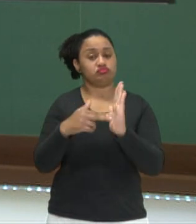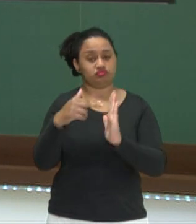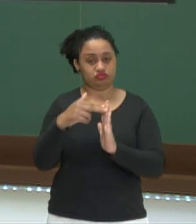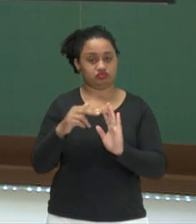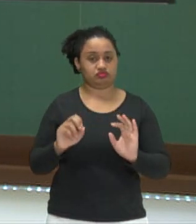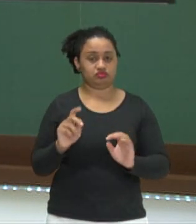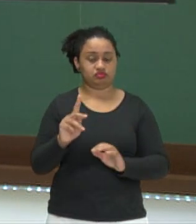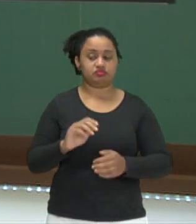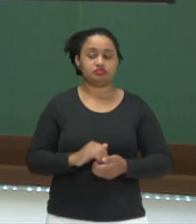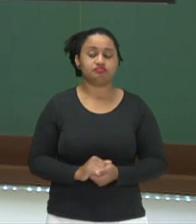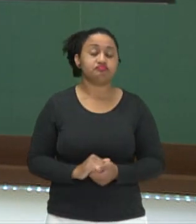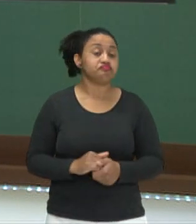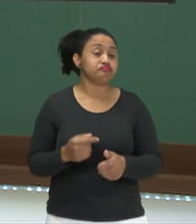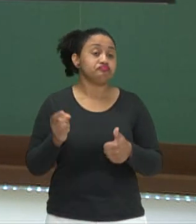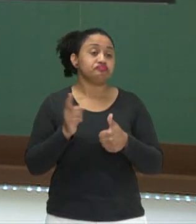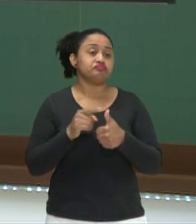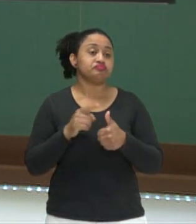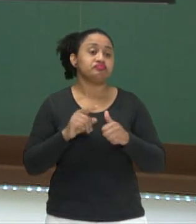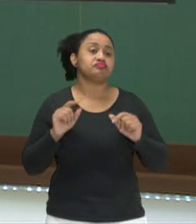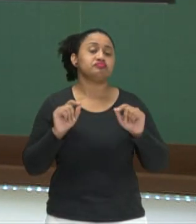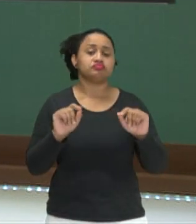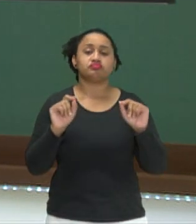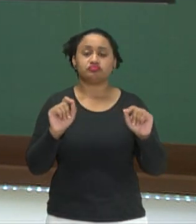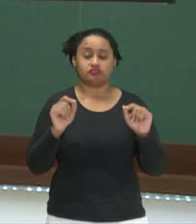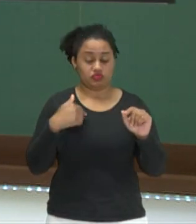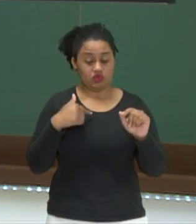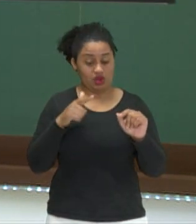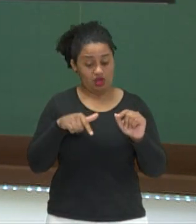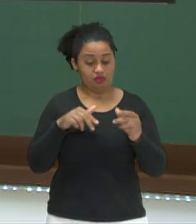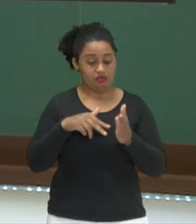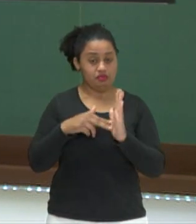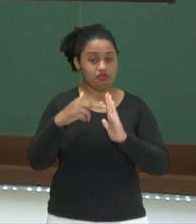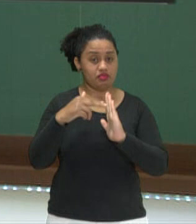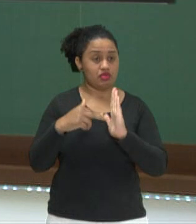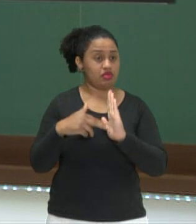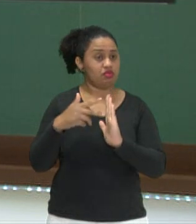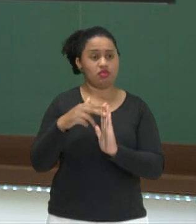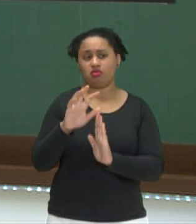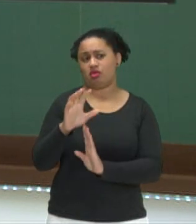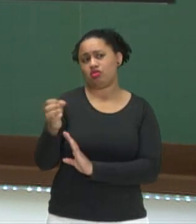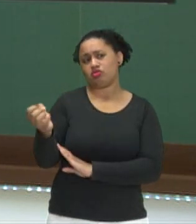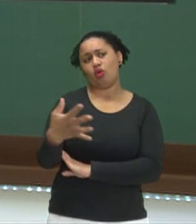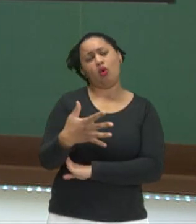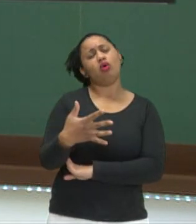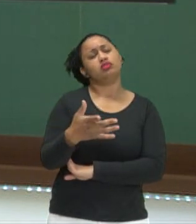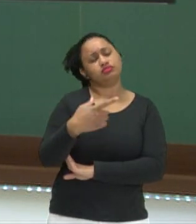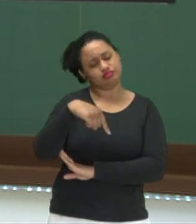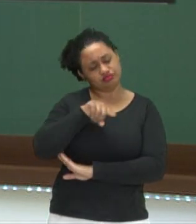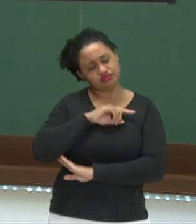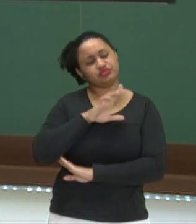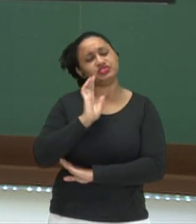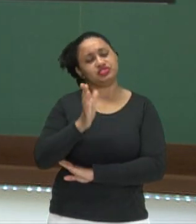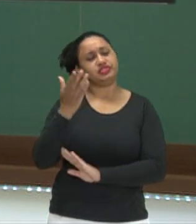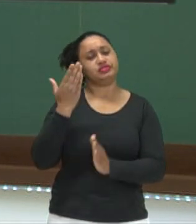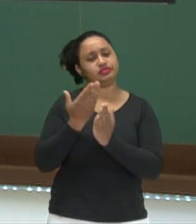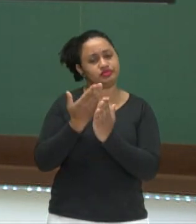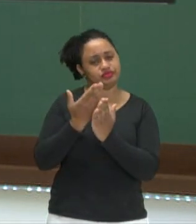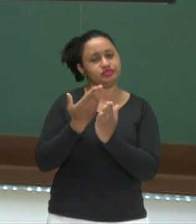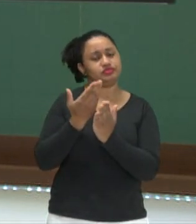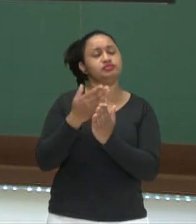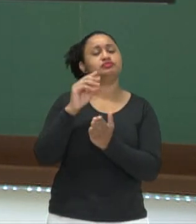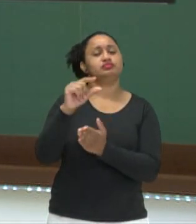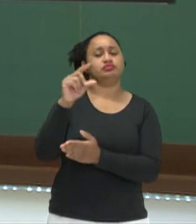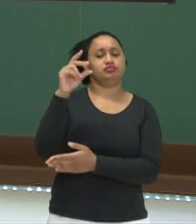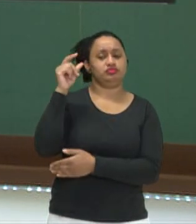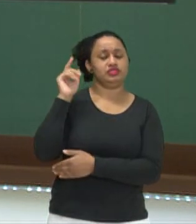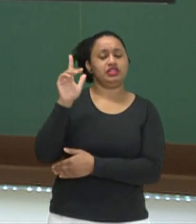prismas. Primeira coisa vem aquilo lá, eu já falei, prisma não é algo novo, é algo que a gente já estuda há muito tempo,